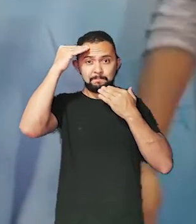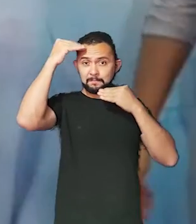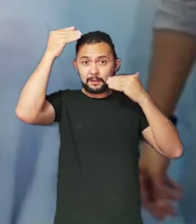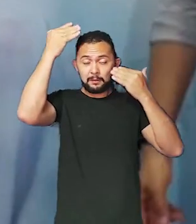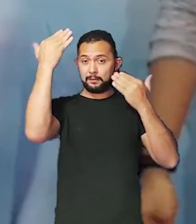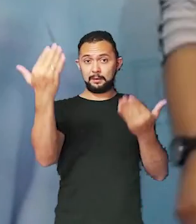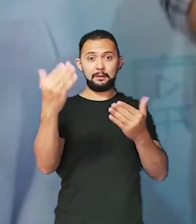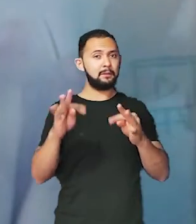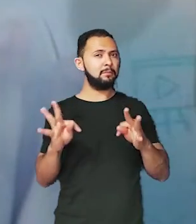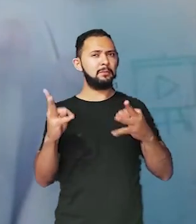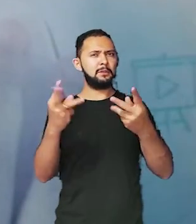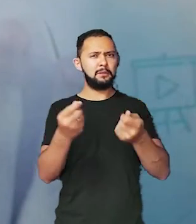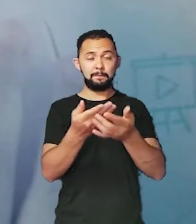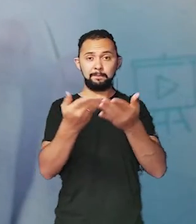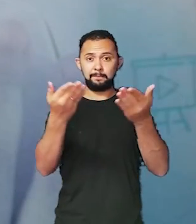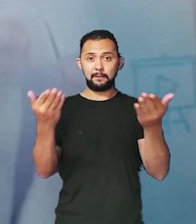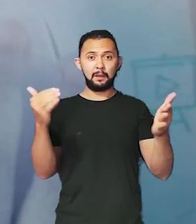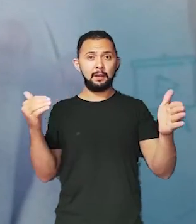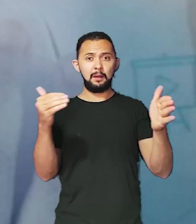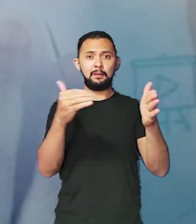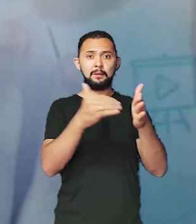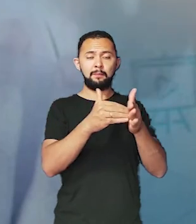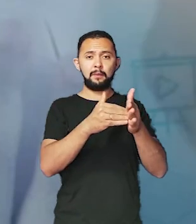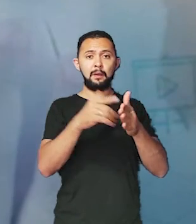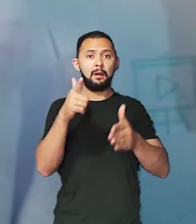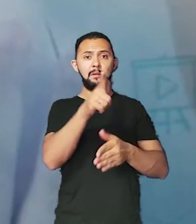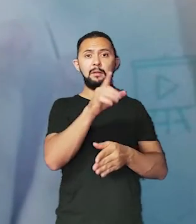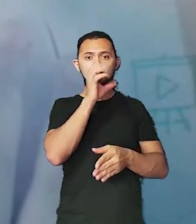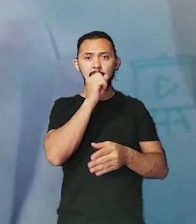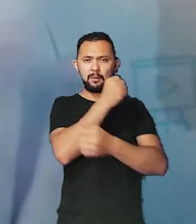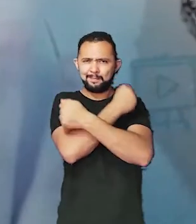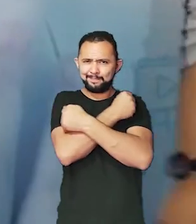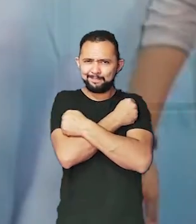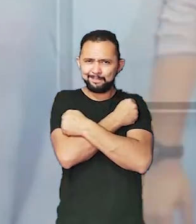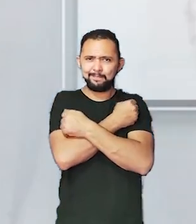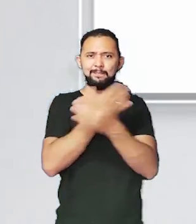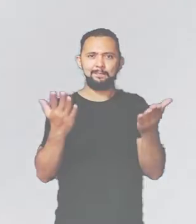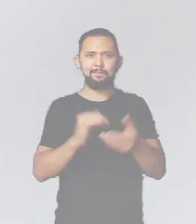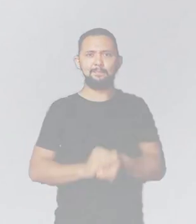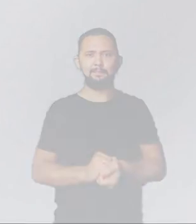obrigado, né, a todos vocês, certo? E até a nossa próxima aula. Valeu, forte abraço!